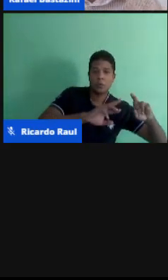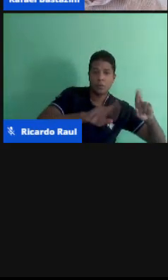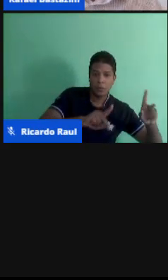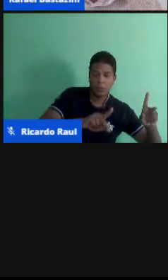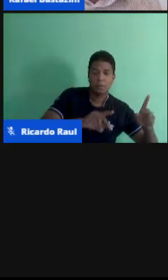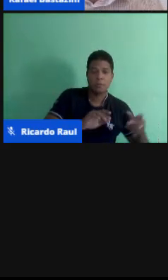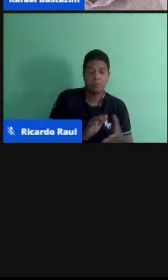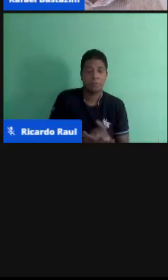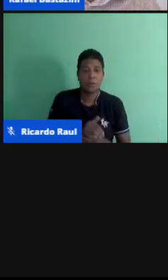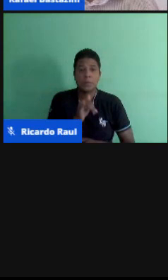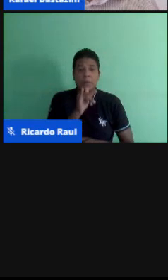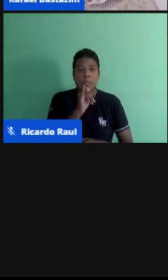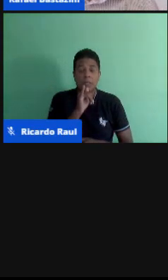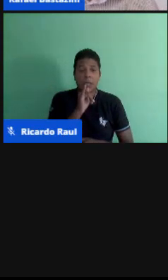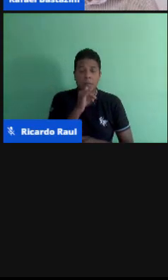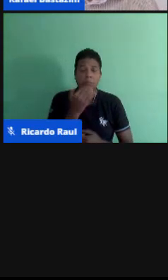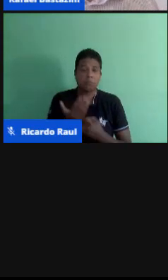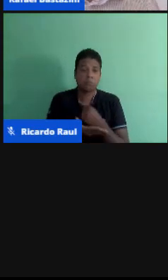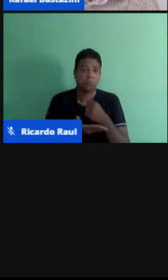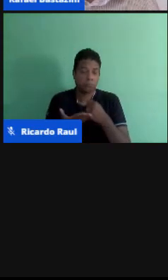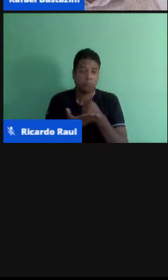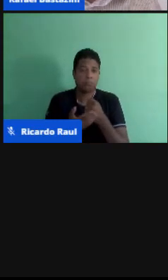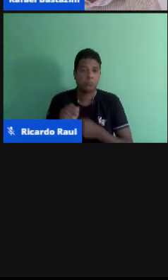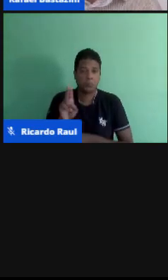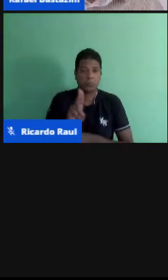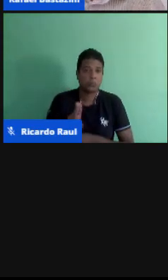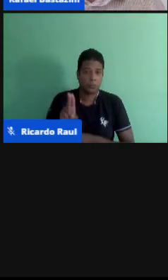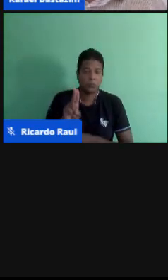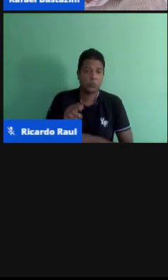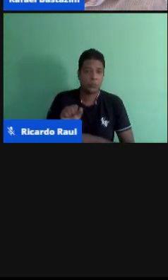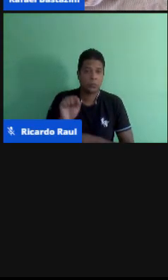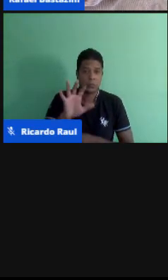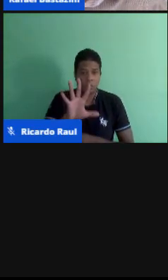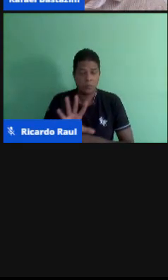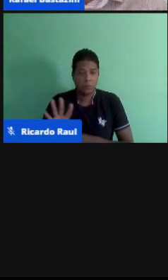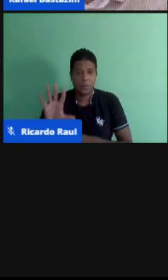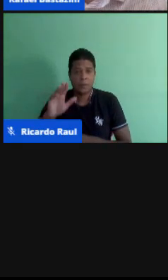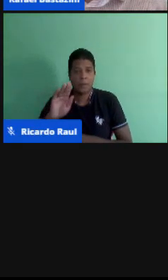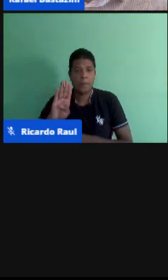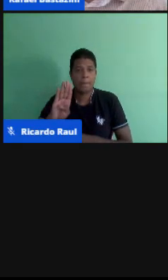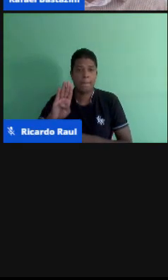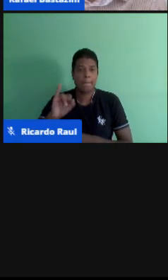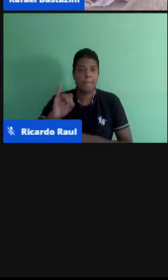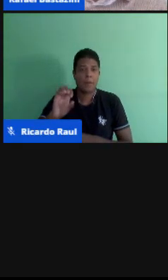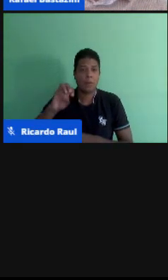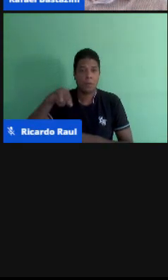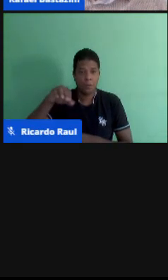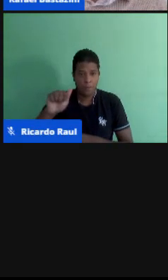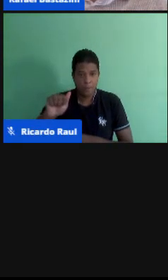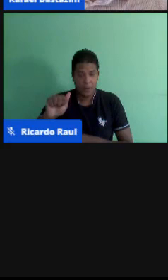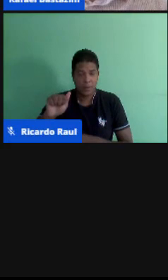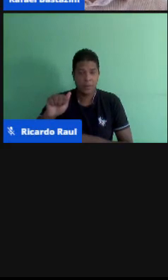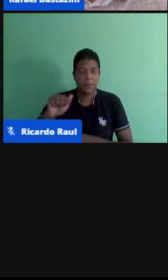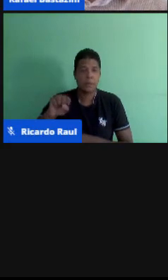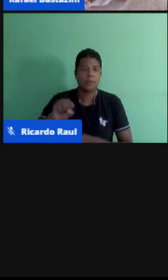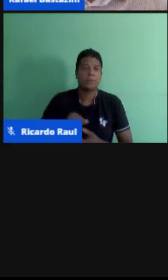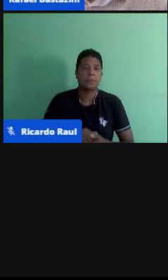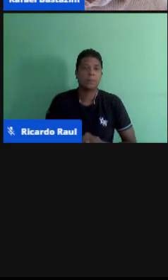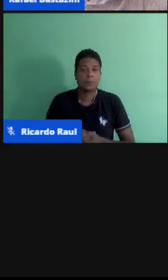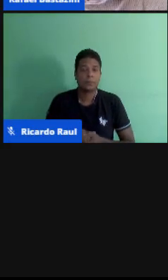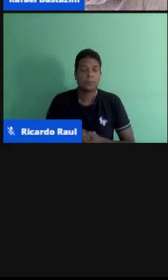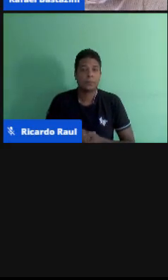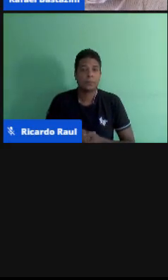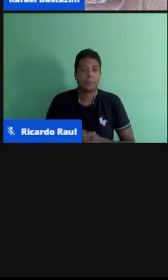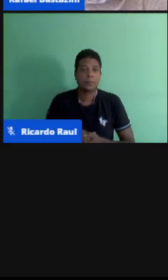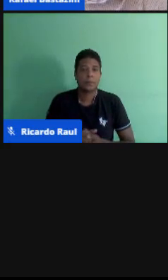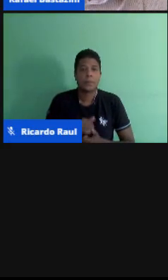exemplo básico da utilização do Map Biomas para a gente poder analisar a paisagem. No próximo slide,